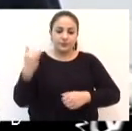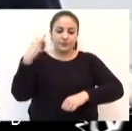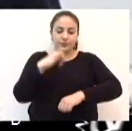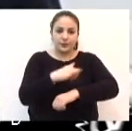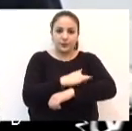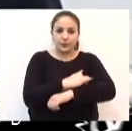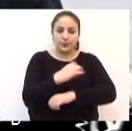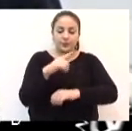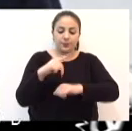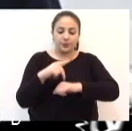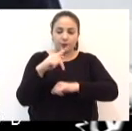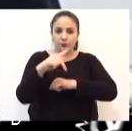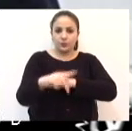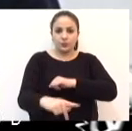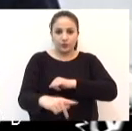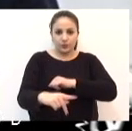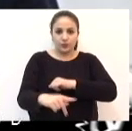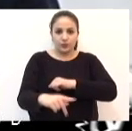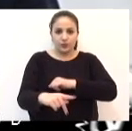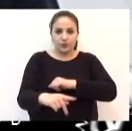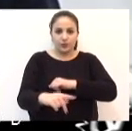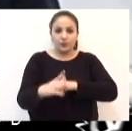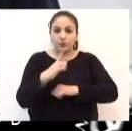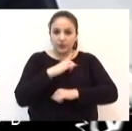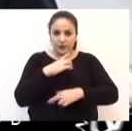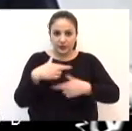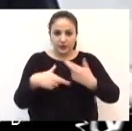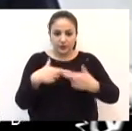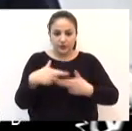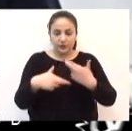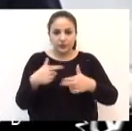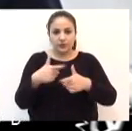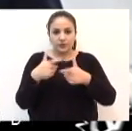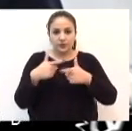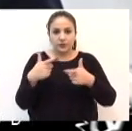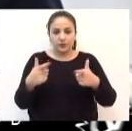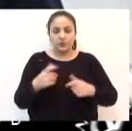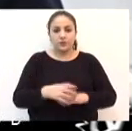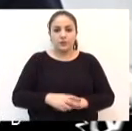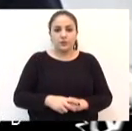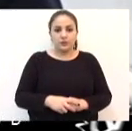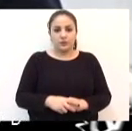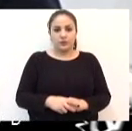Passo Fundo vai sair a reforma e ampliação.